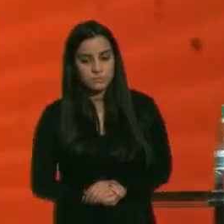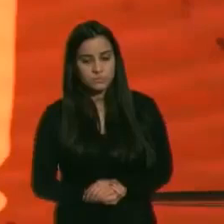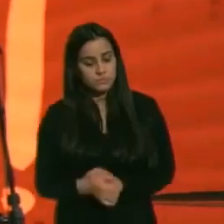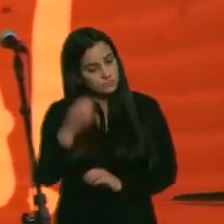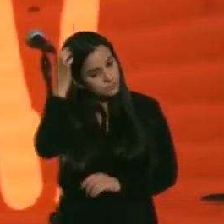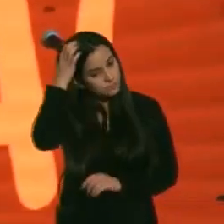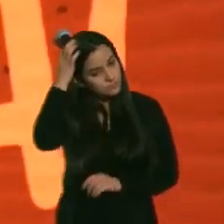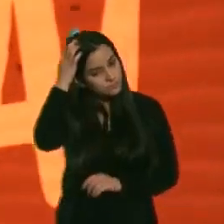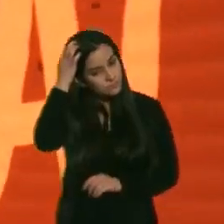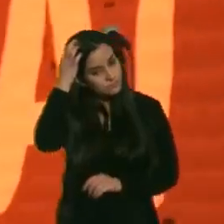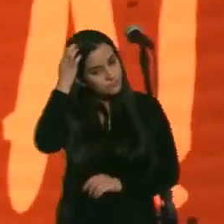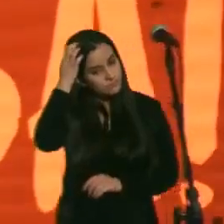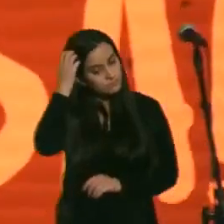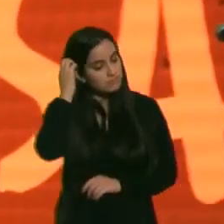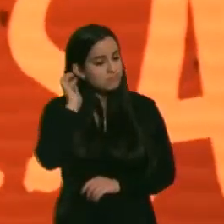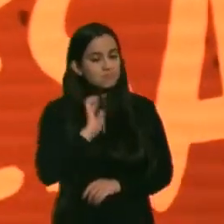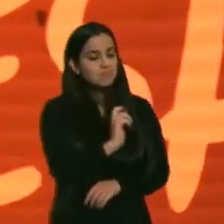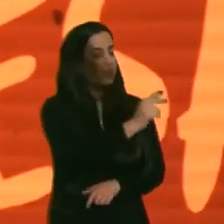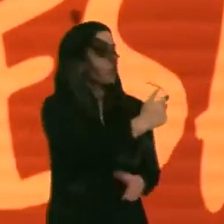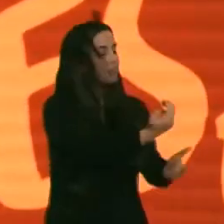Jogados sem propósito.